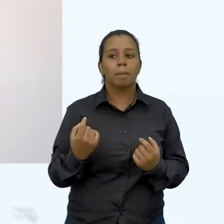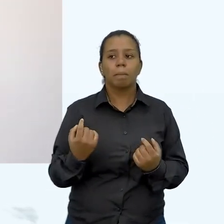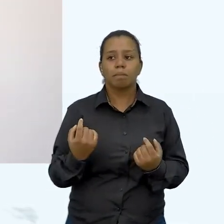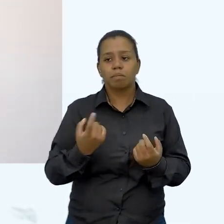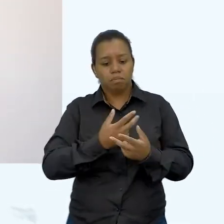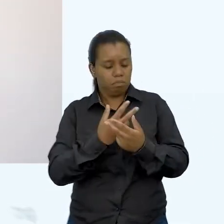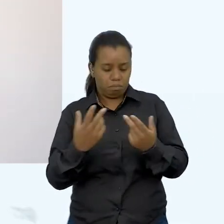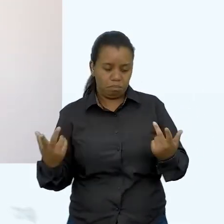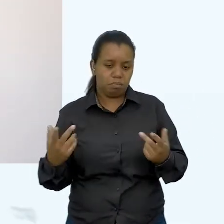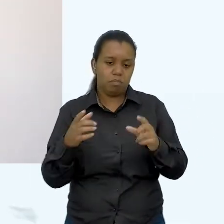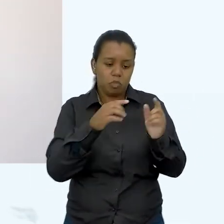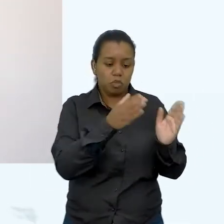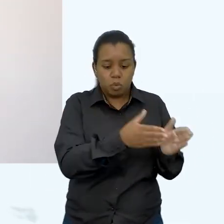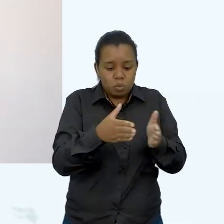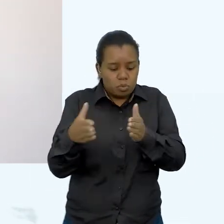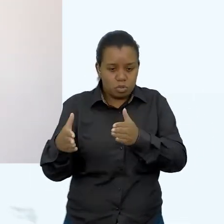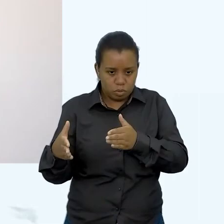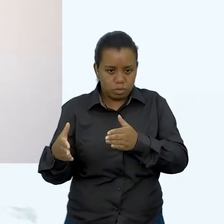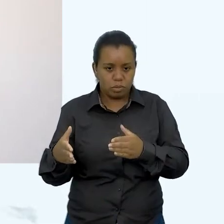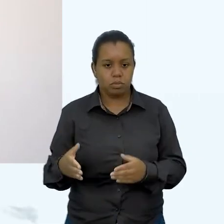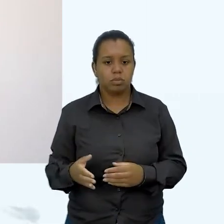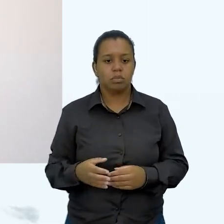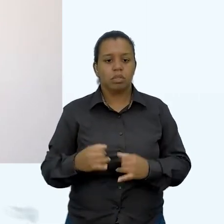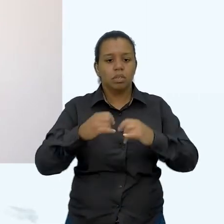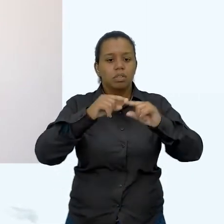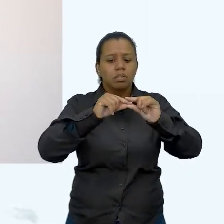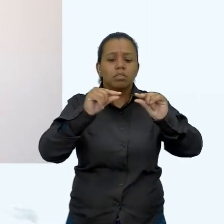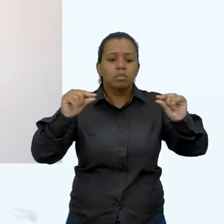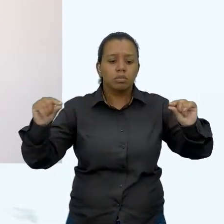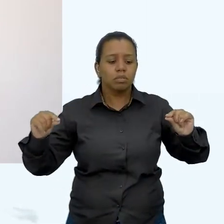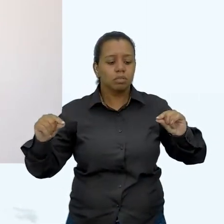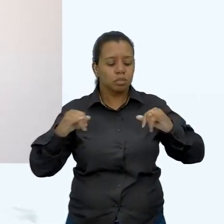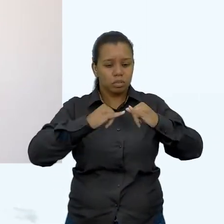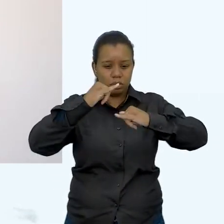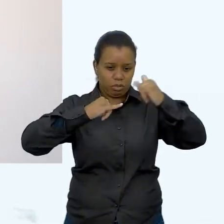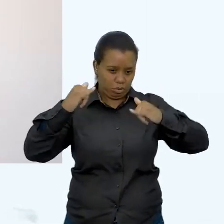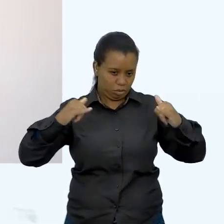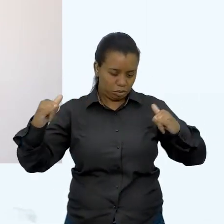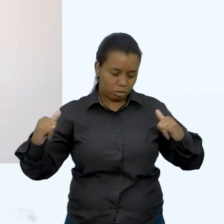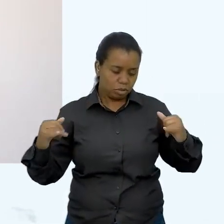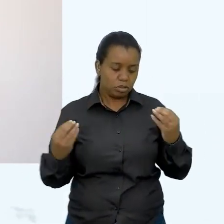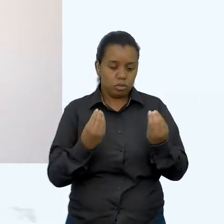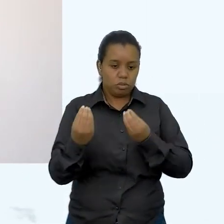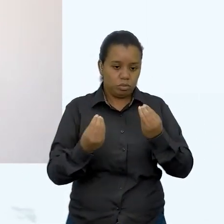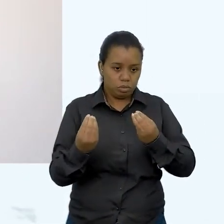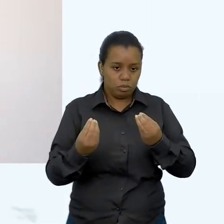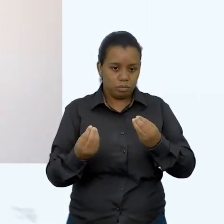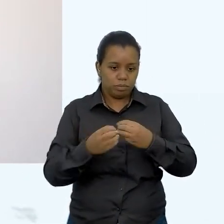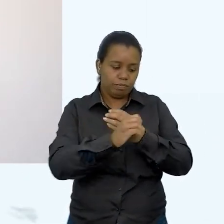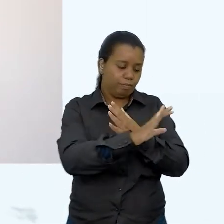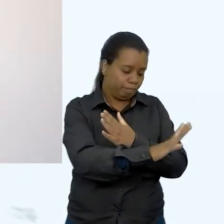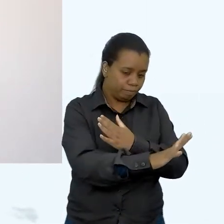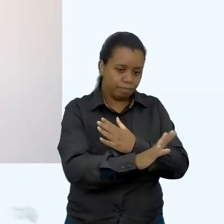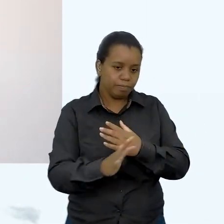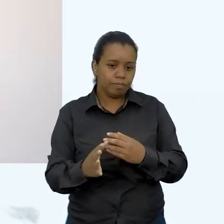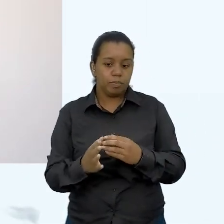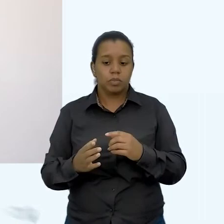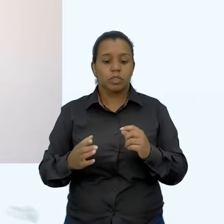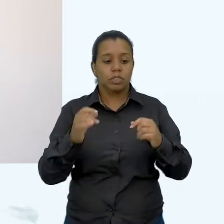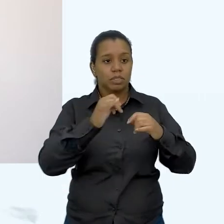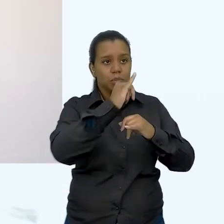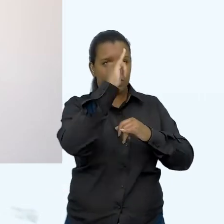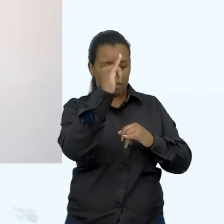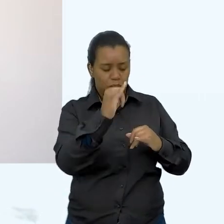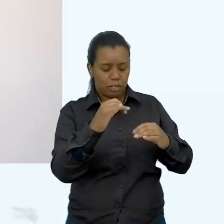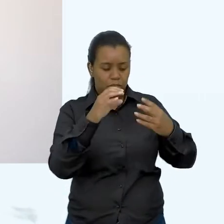você descobrir se está tendo fuga de corrente através do DR. Então você pode saber se é na instalação ou se é